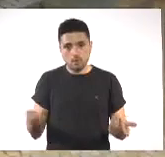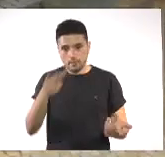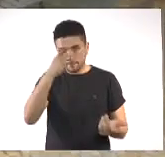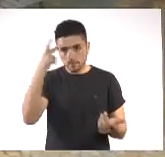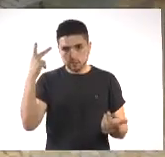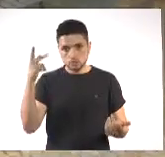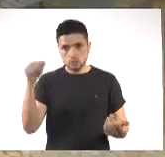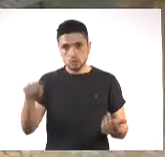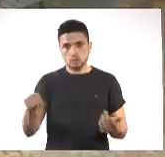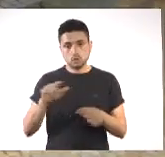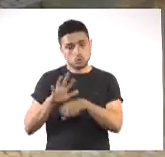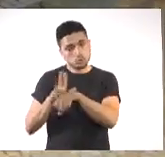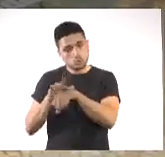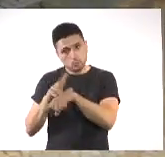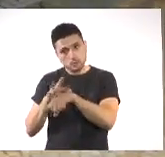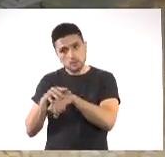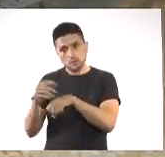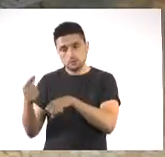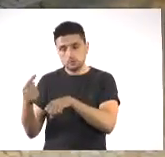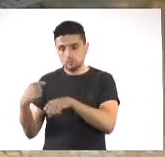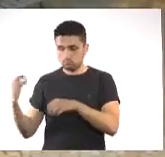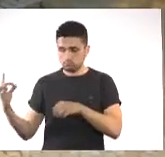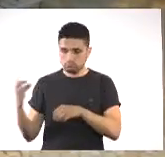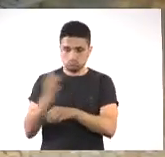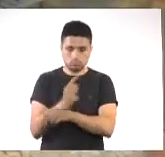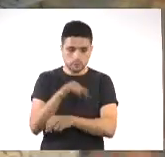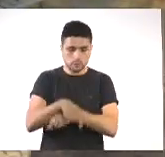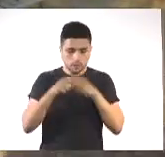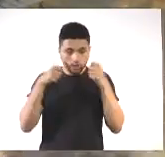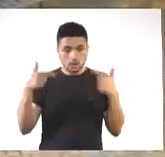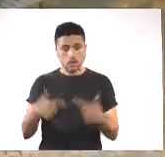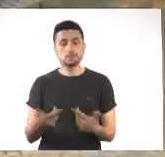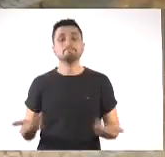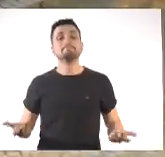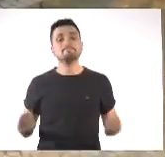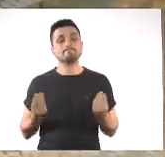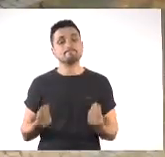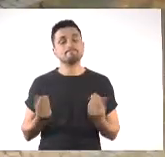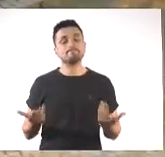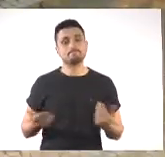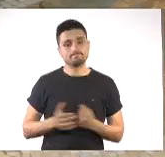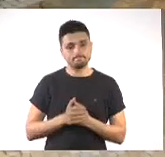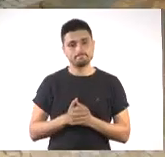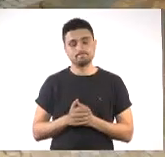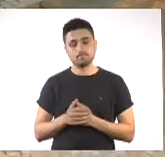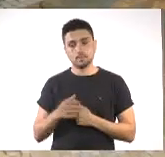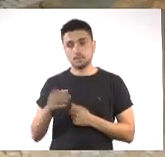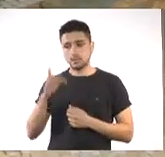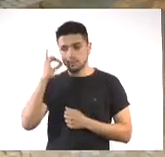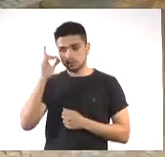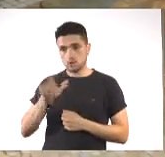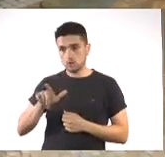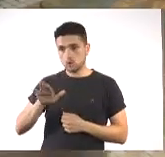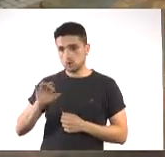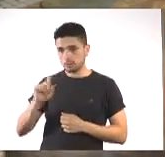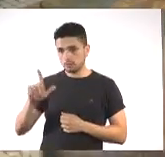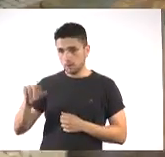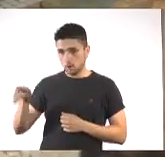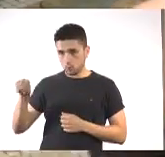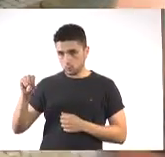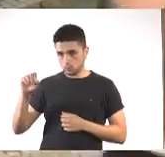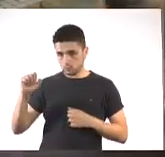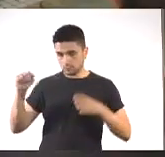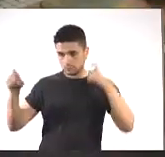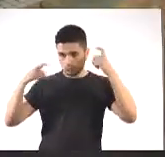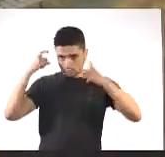algum momento, passou pela Alerge? Então, assim, acrescentando aqui a preocupação do deputado Luiz Paulo, eu acho que um